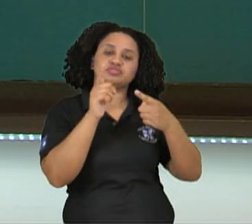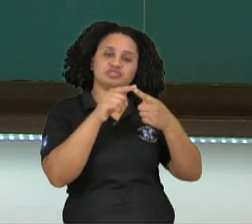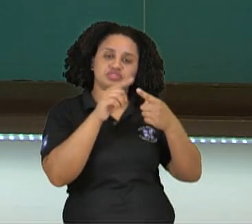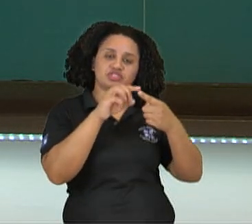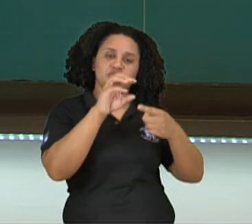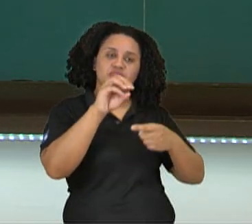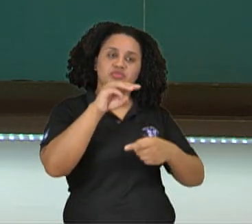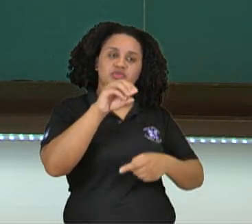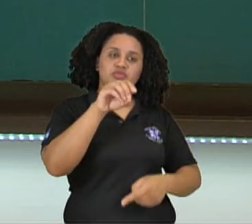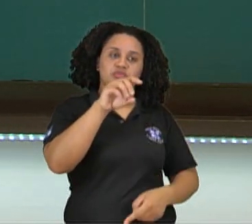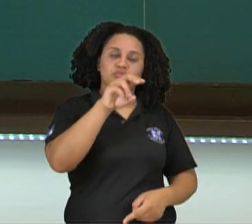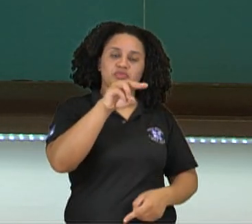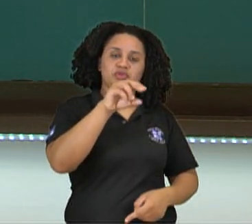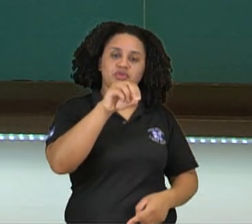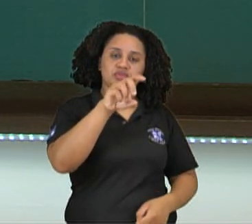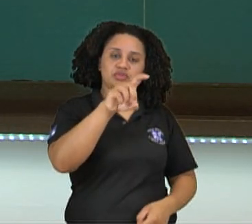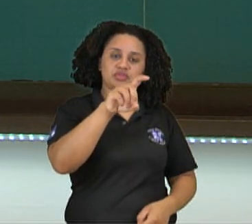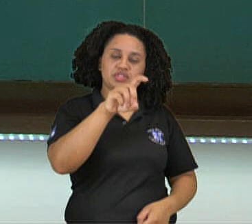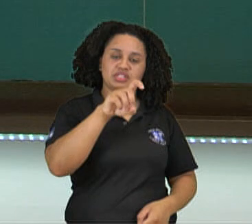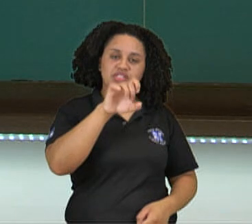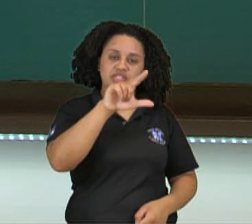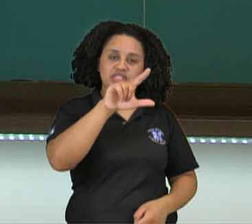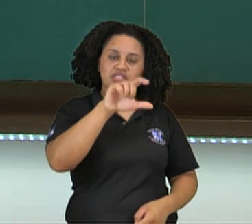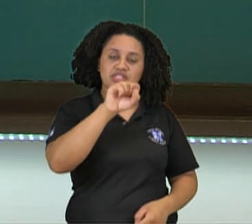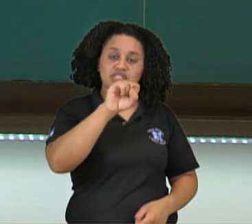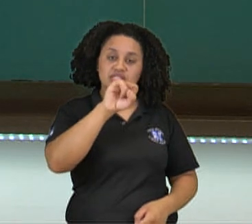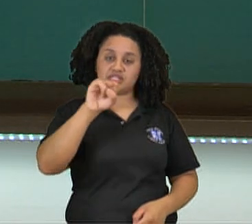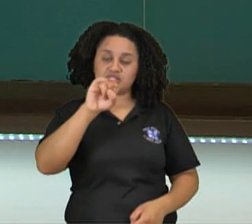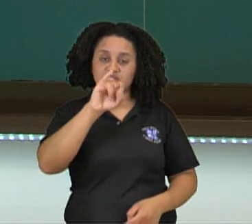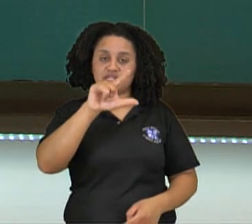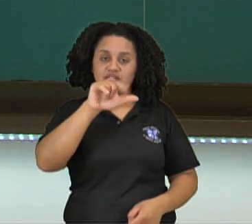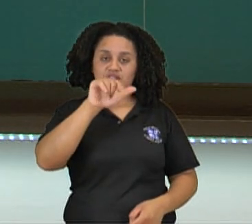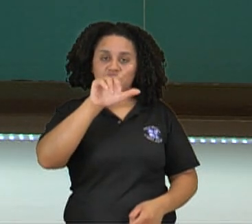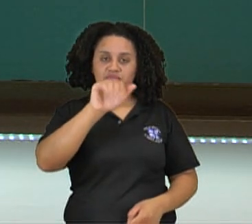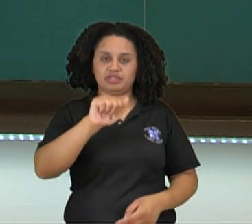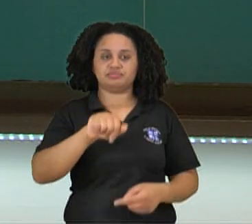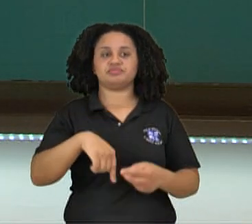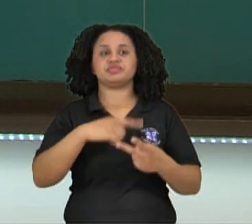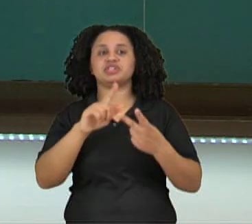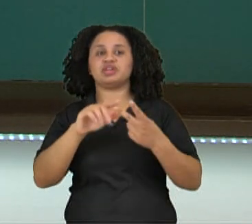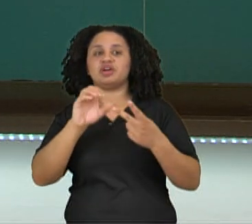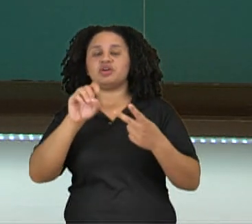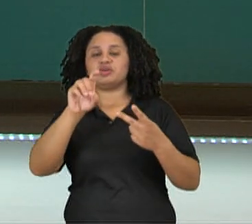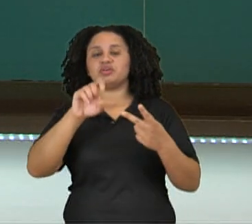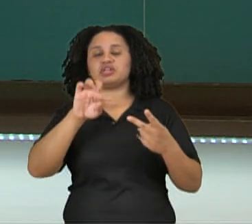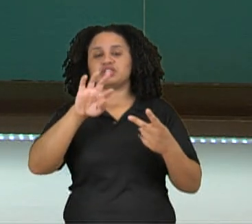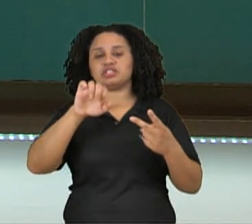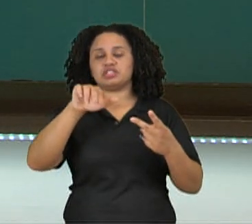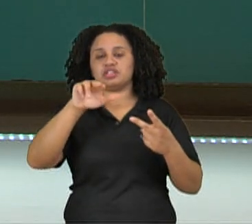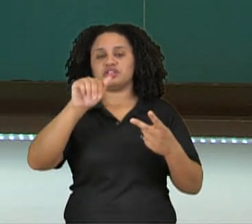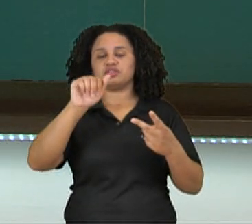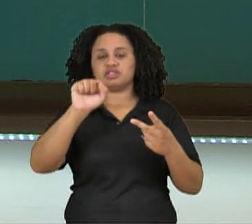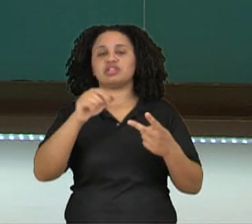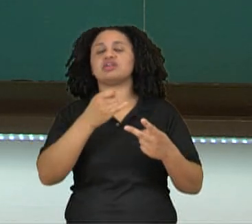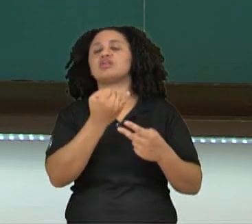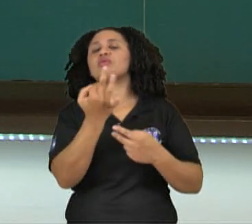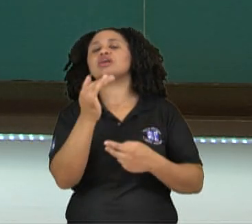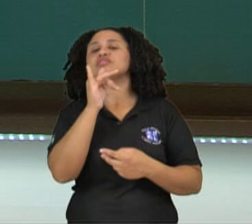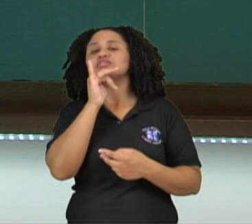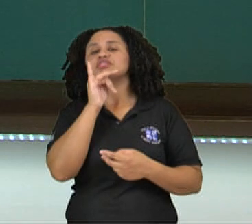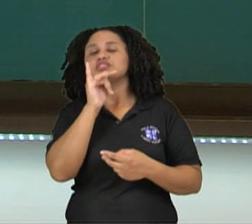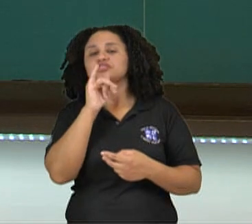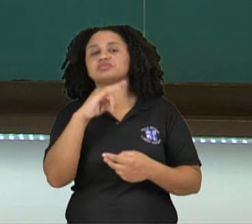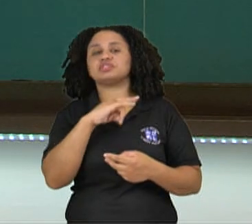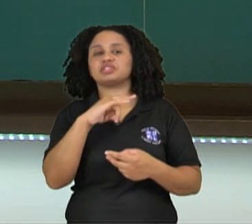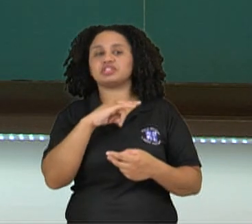ser, ok? Oxítonas, quando a última sílaba é acentuada, é a sílaba tônica, né? Então, nós